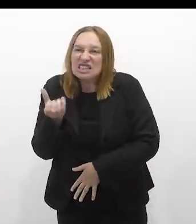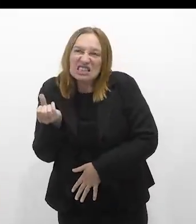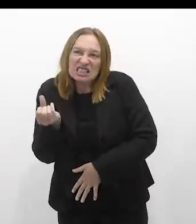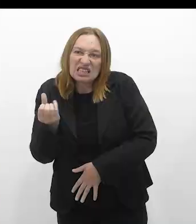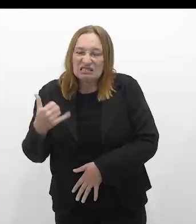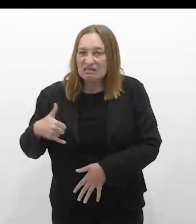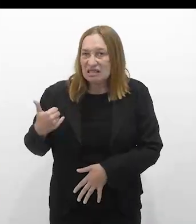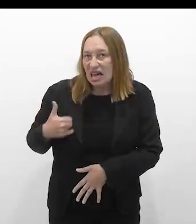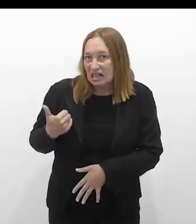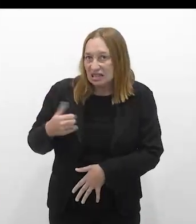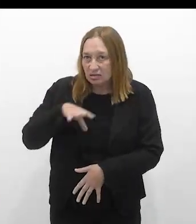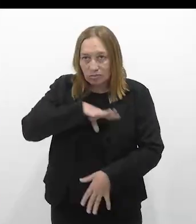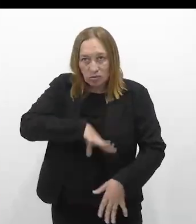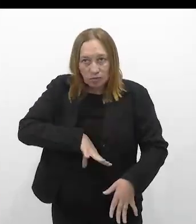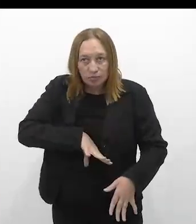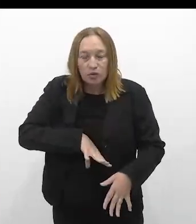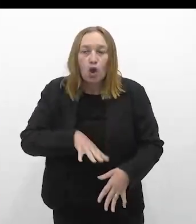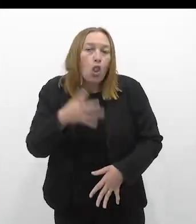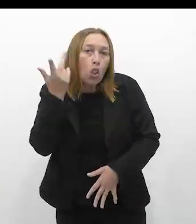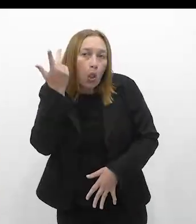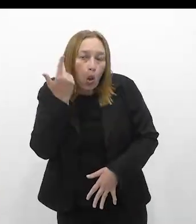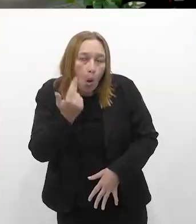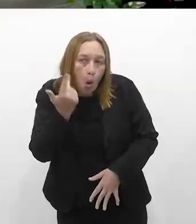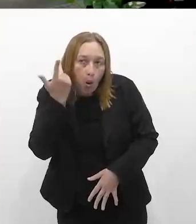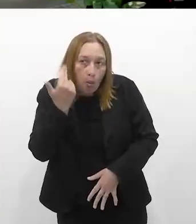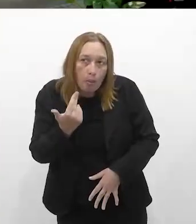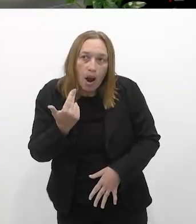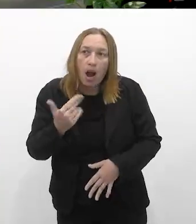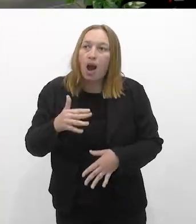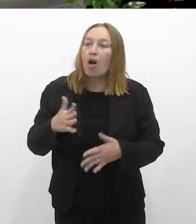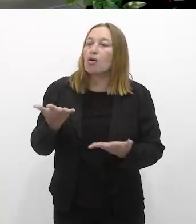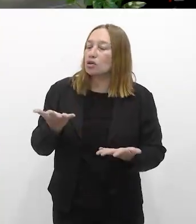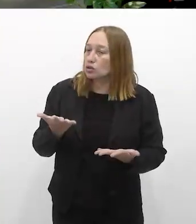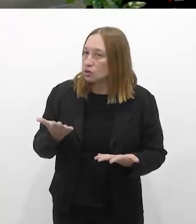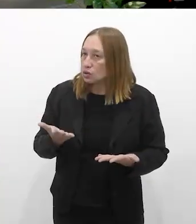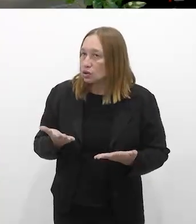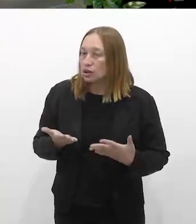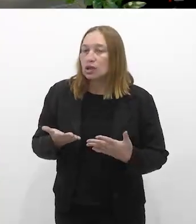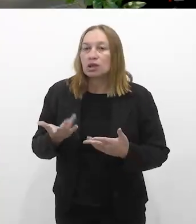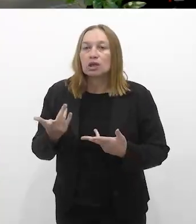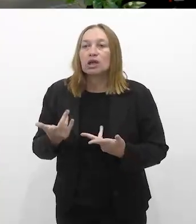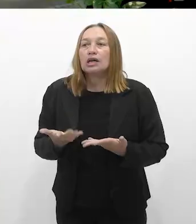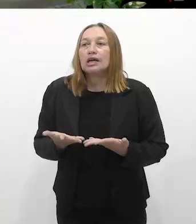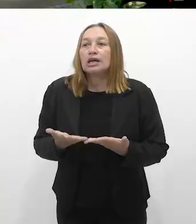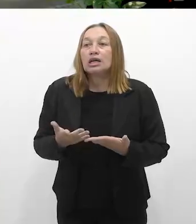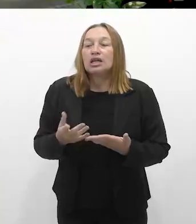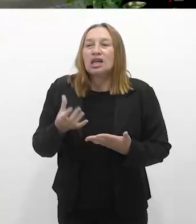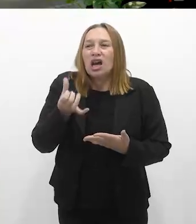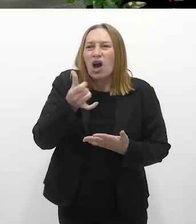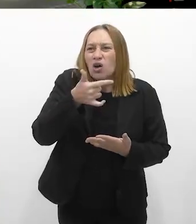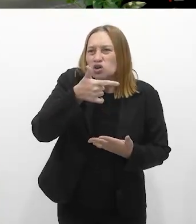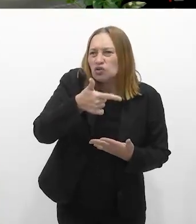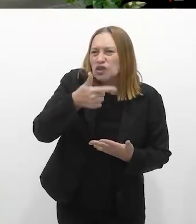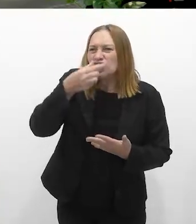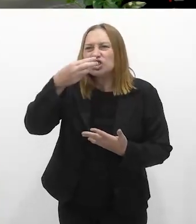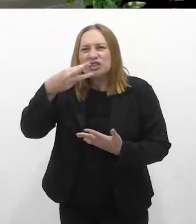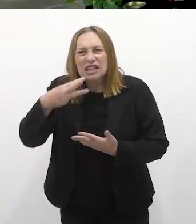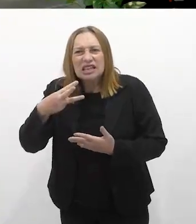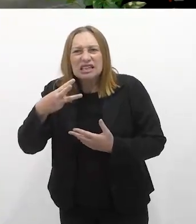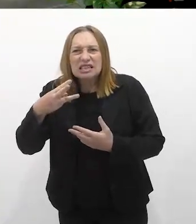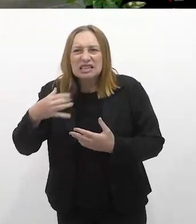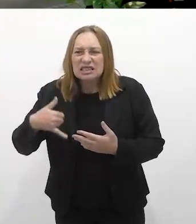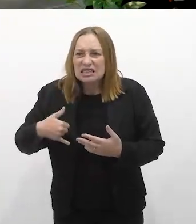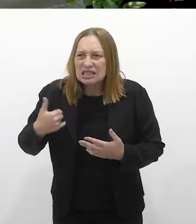menstruar com 16 anos, né? Fluxo normal, esse caminho seguindo de forma normal. Aos